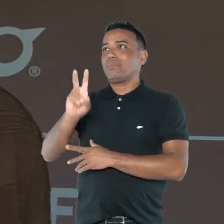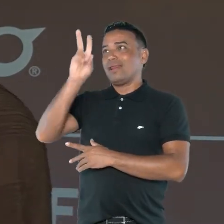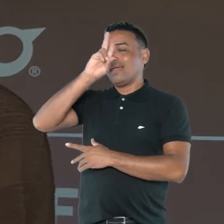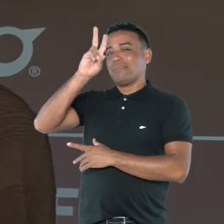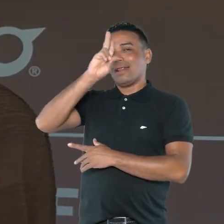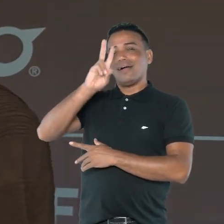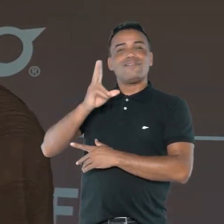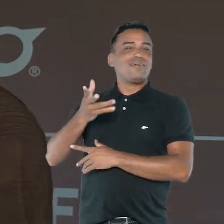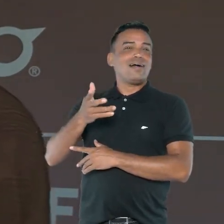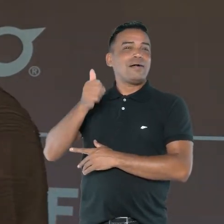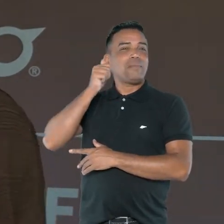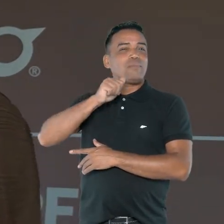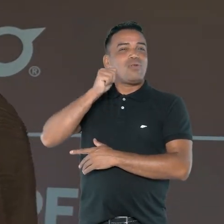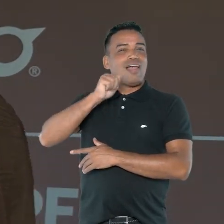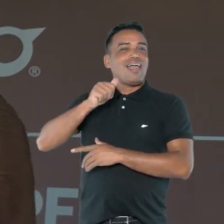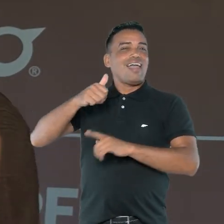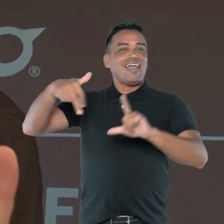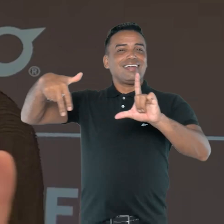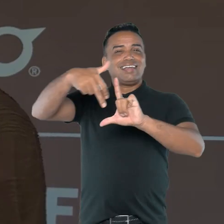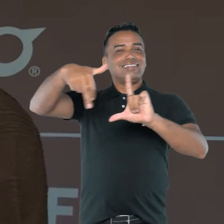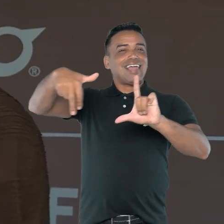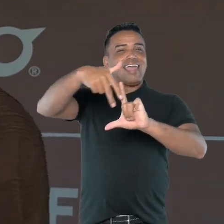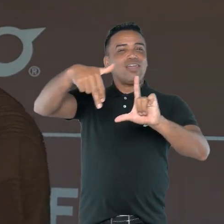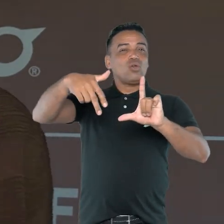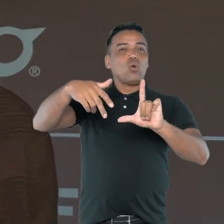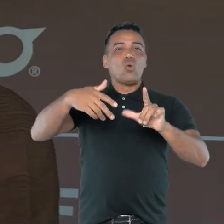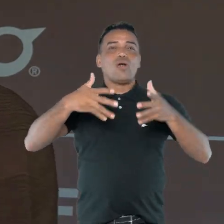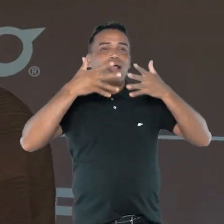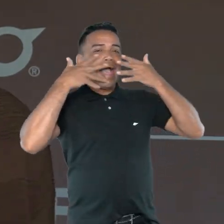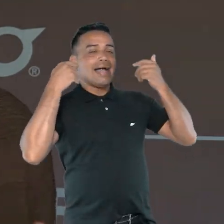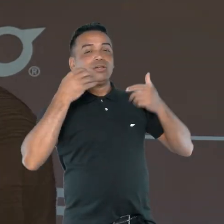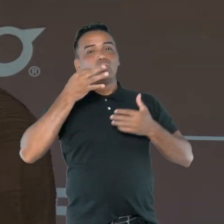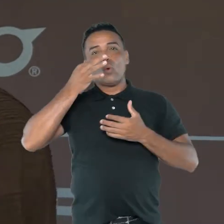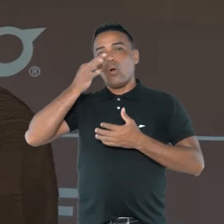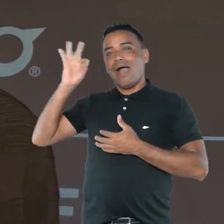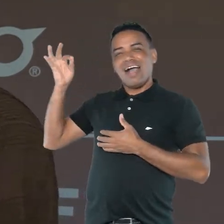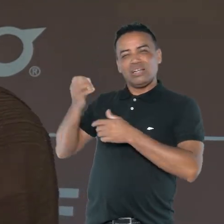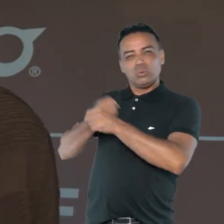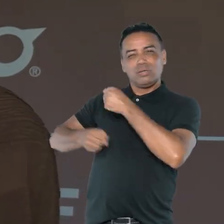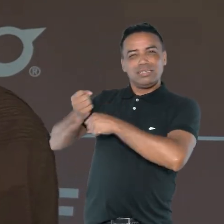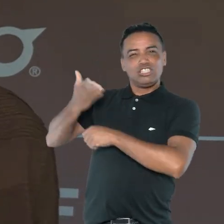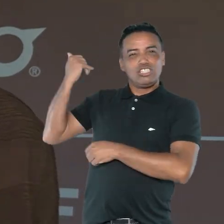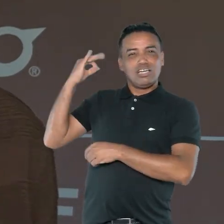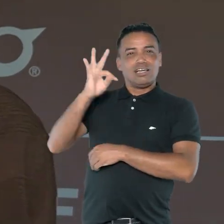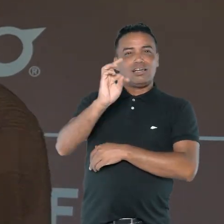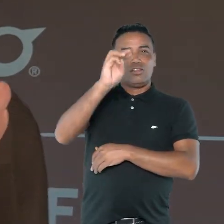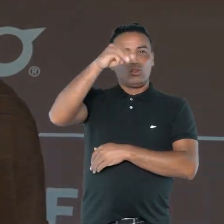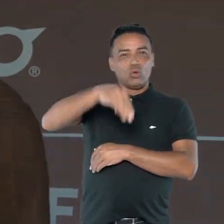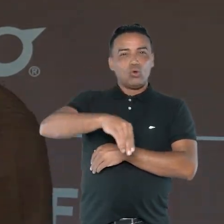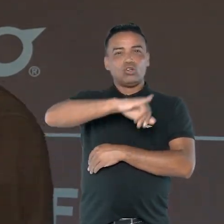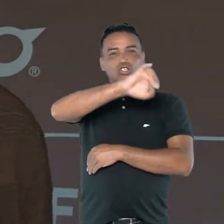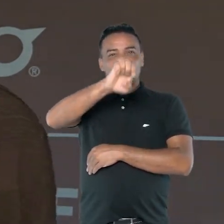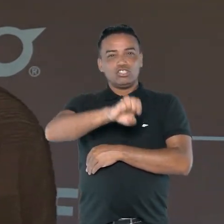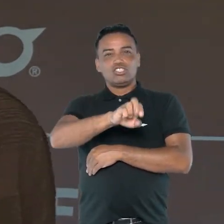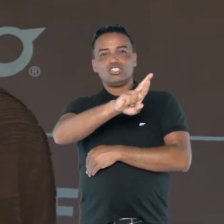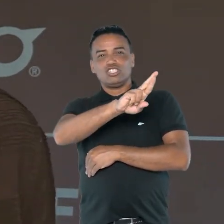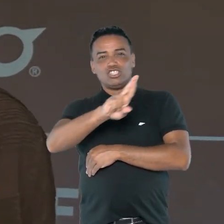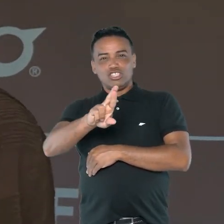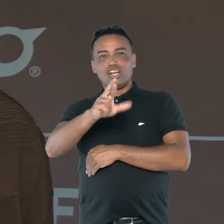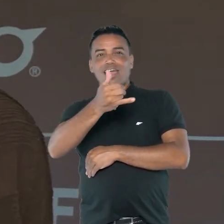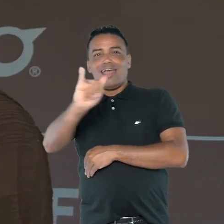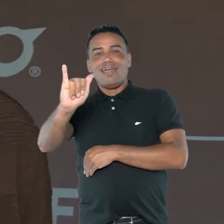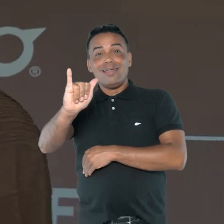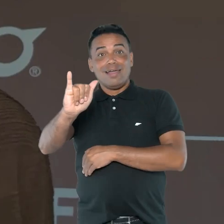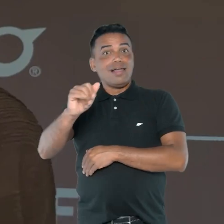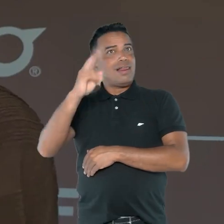lembrava a cozinheira de Tom e Jerry. Você é muito jovem e não vai saber, mas só apareciam os pés da cozinheira, porque ela nunca estava presente em